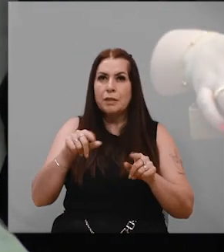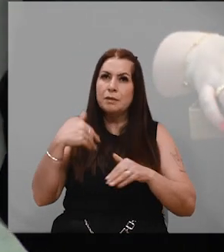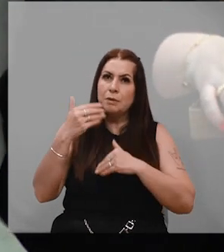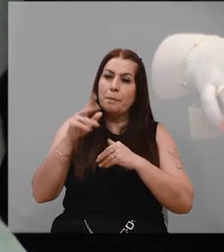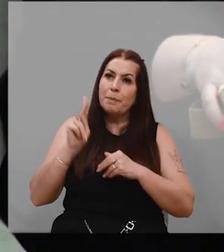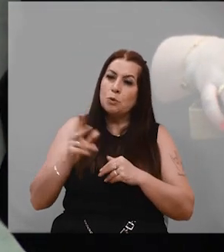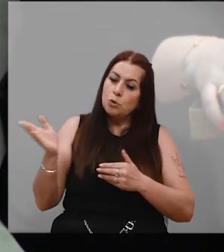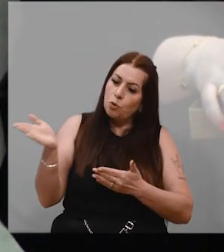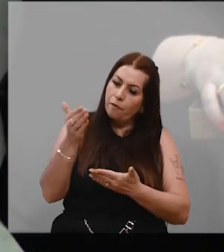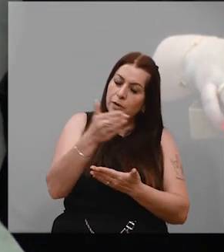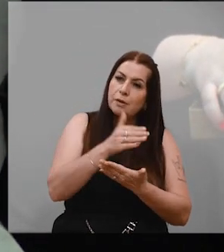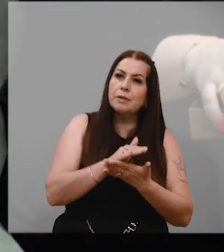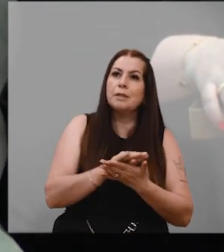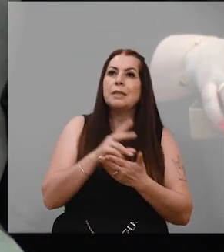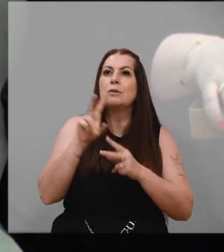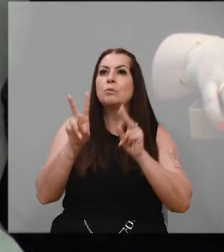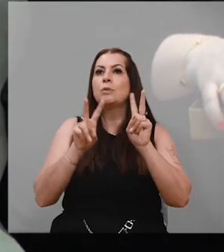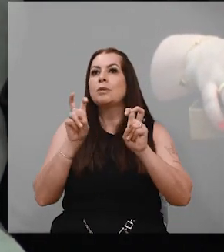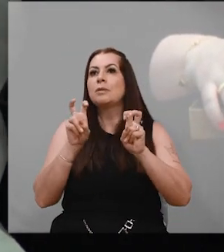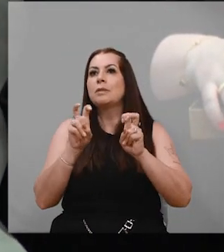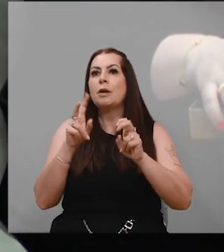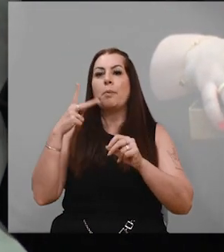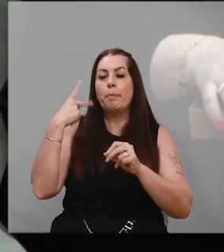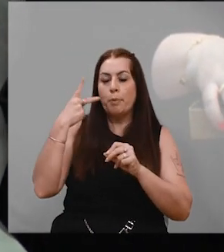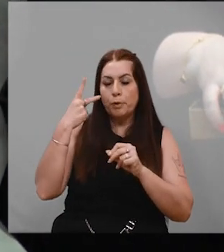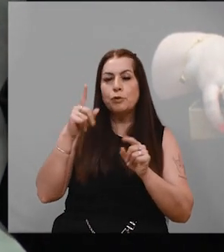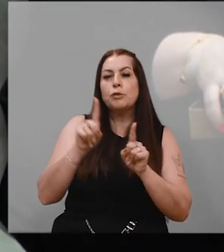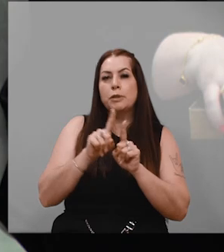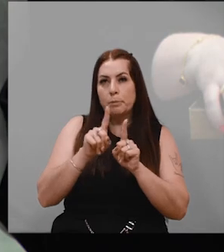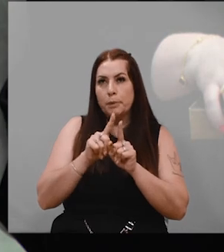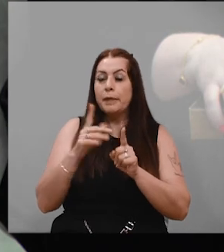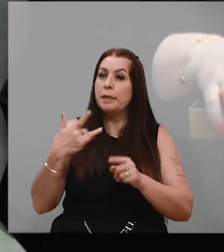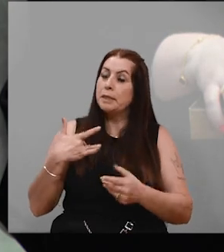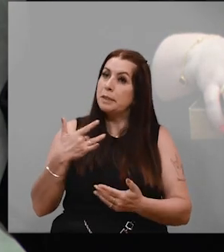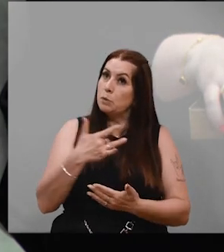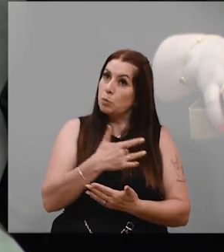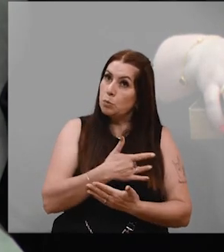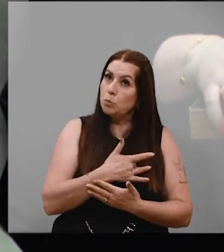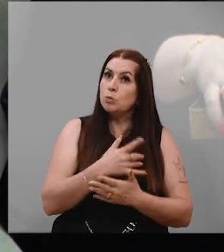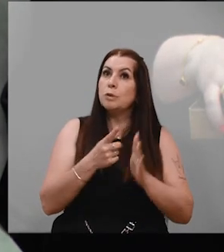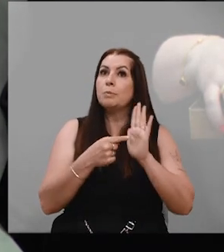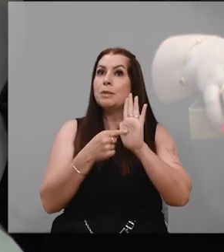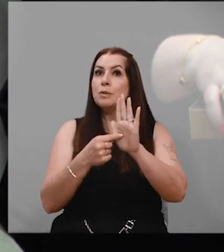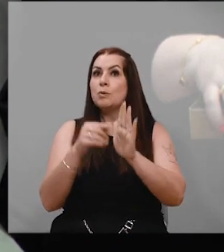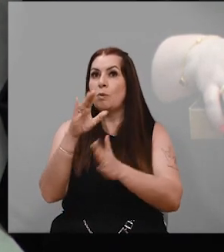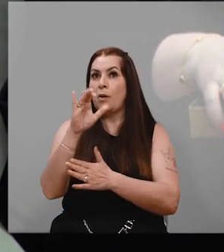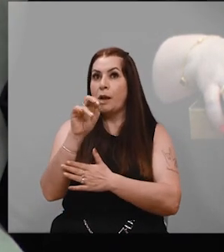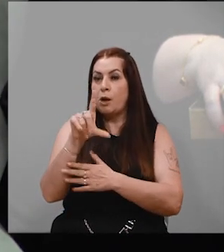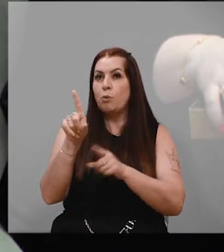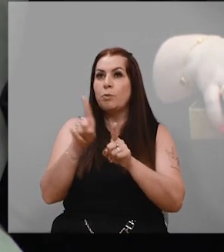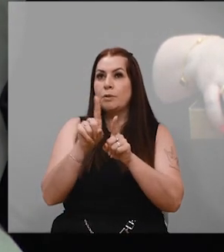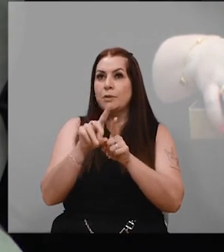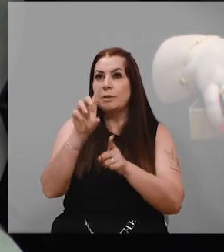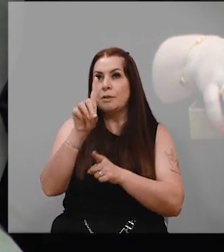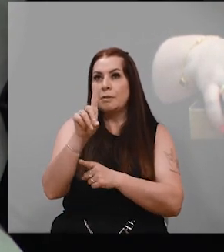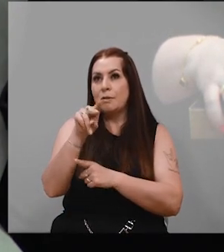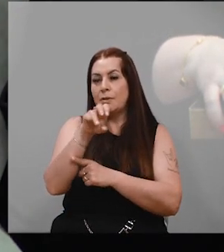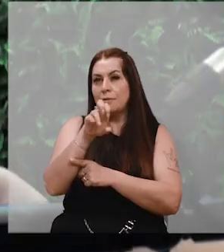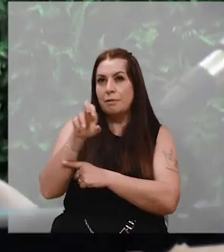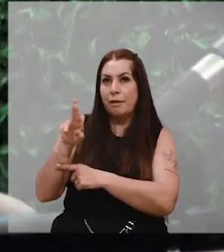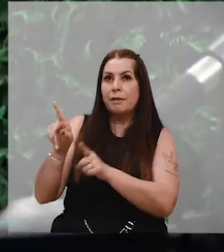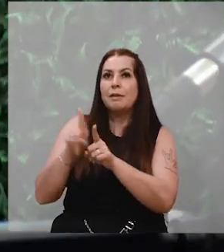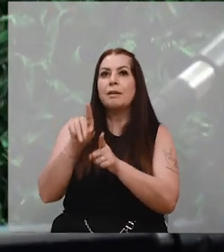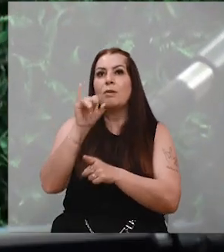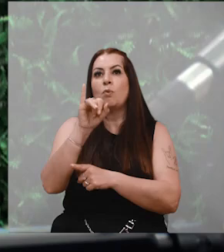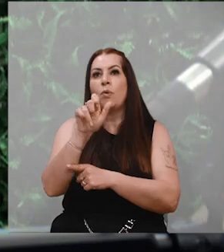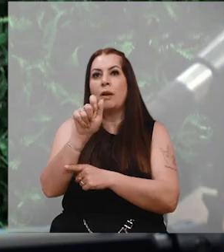2024. Exatamente. Teve sobre a questão da política, enfim, né, da saúde. Apresentei com a Carol também, com o Denner e inicialmente com o